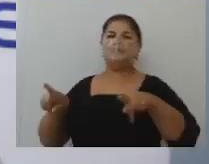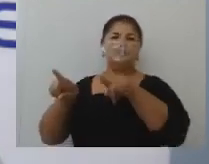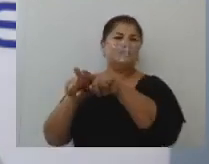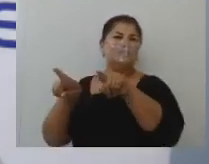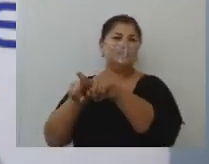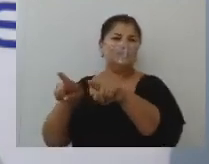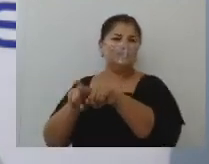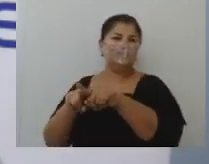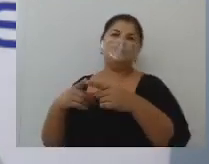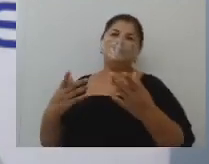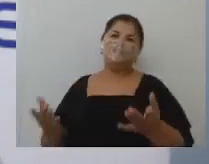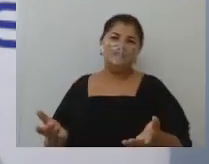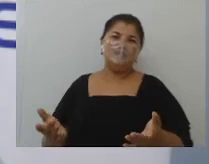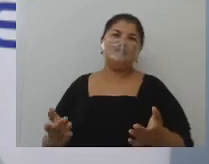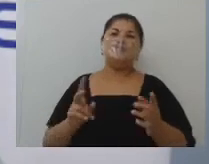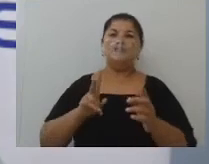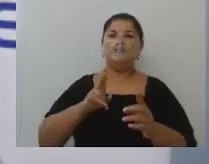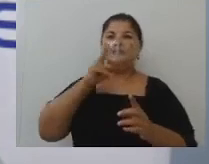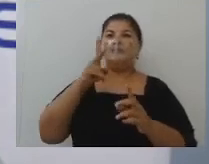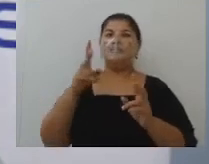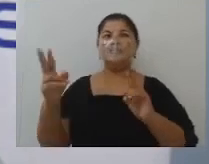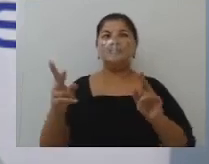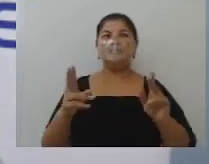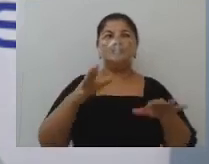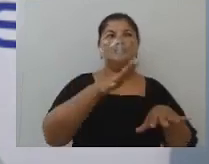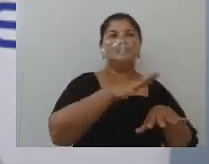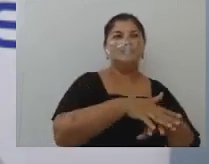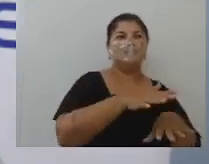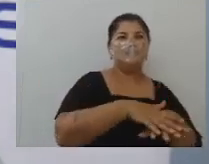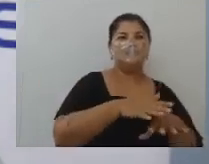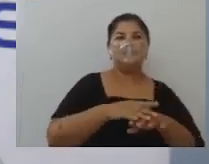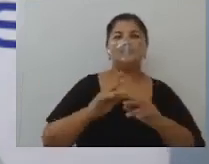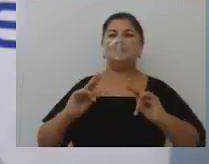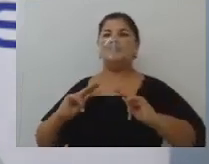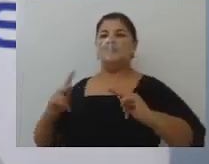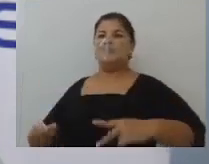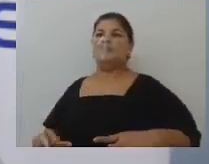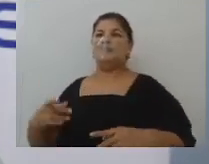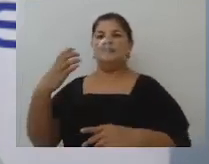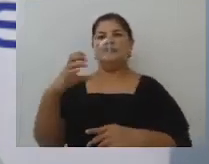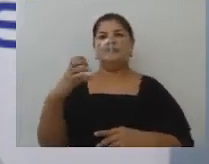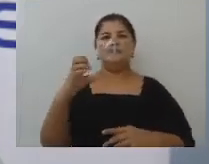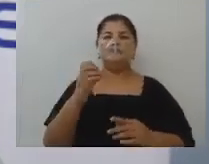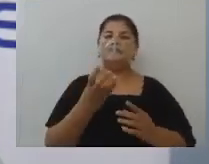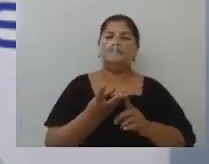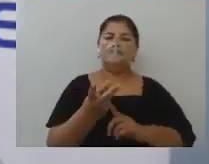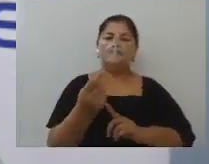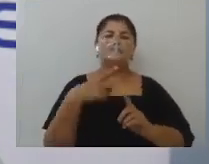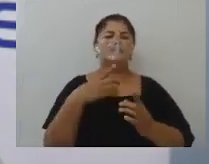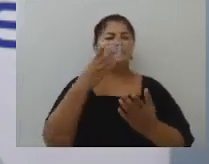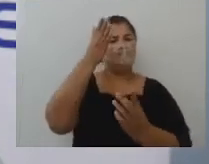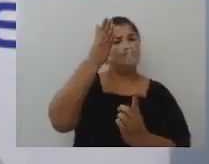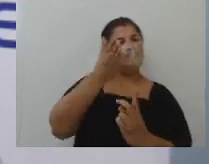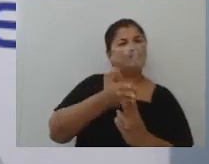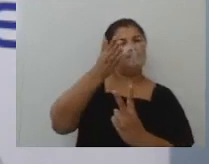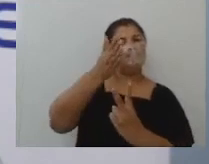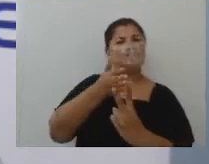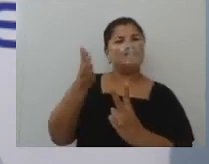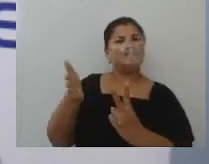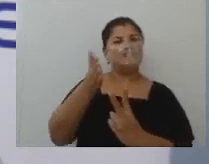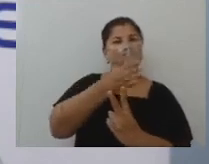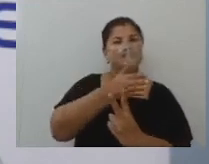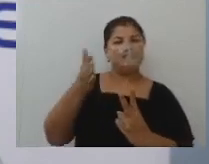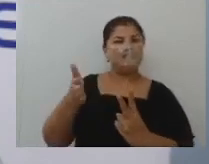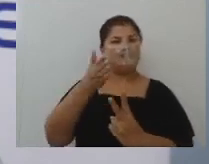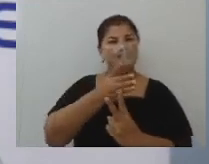matemática, que é exata. A gente tem que filosofar, não tem resposta pronta. Em física a gente tem que expandir o nosso conhecimento